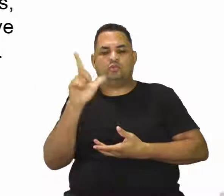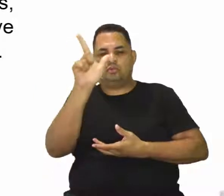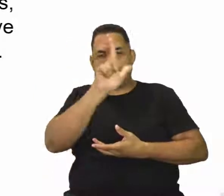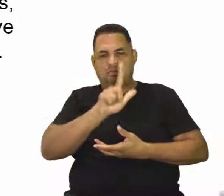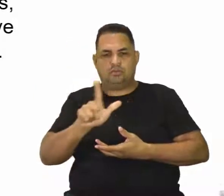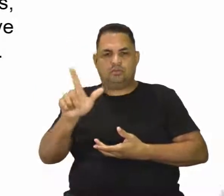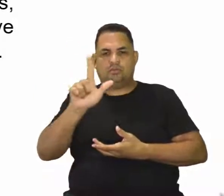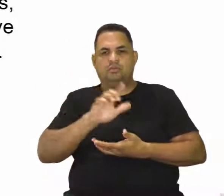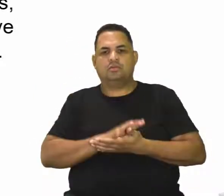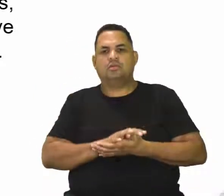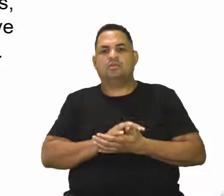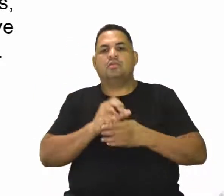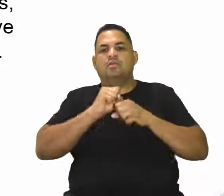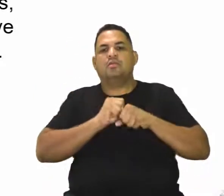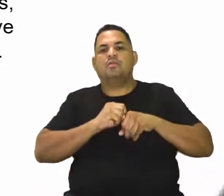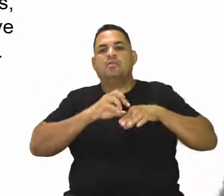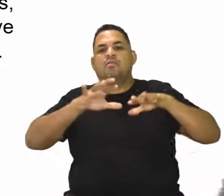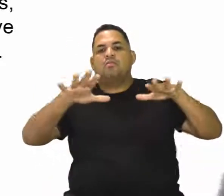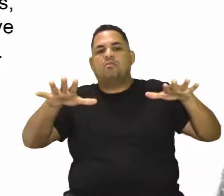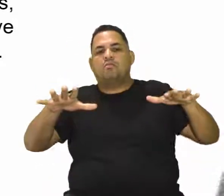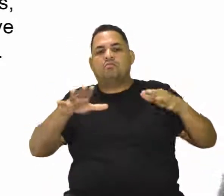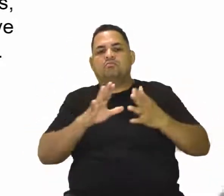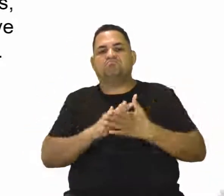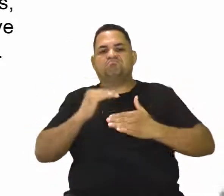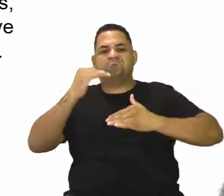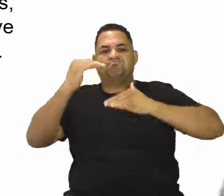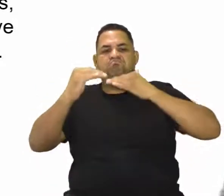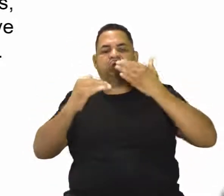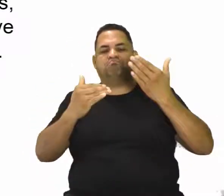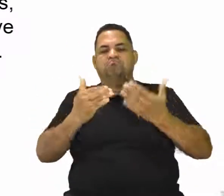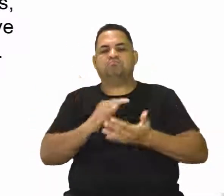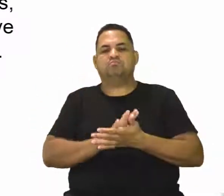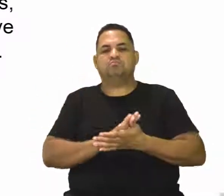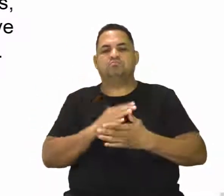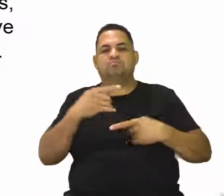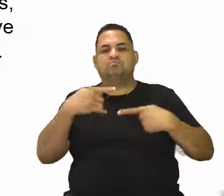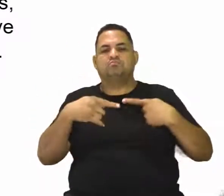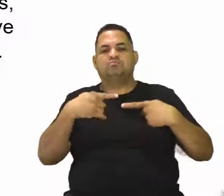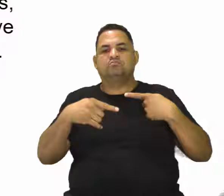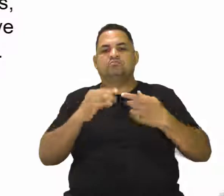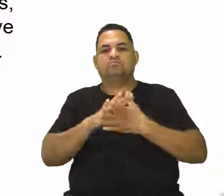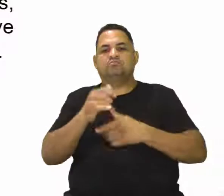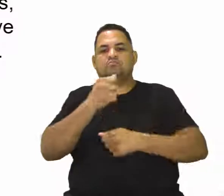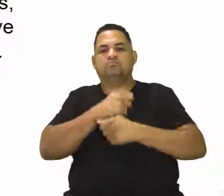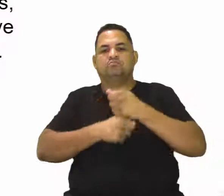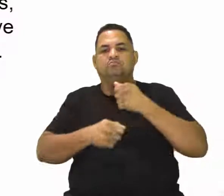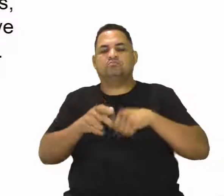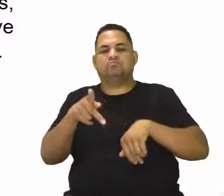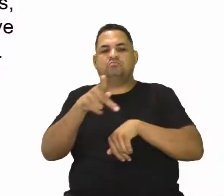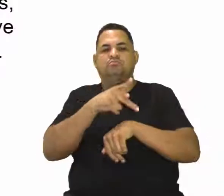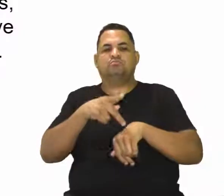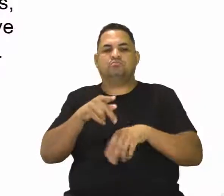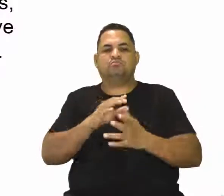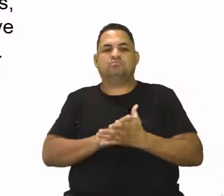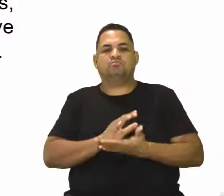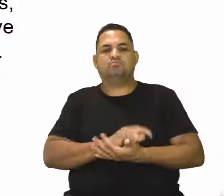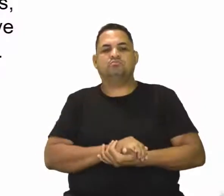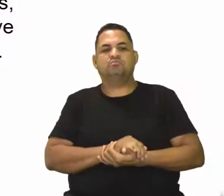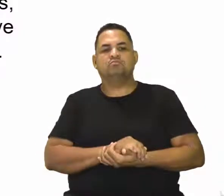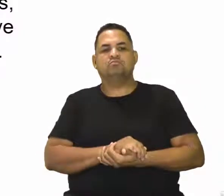neoliberal, olha aí, ampliou-se consideravelmente na maior parte das políticas econômicas